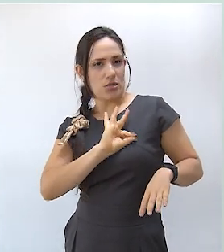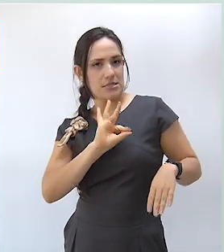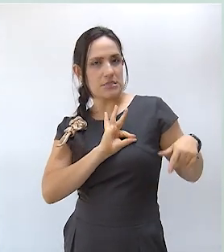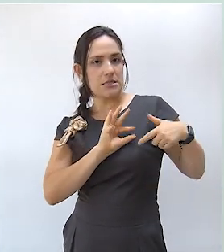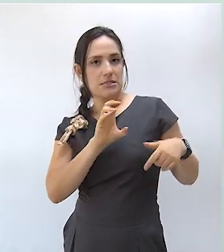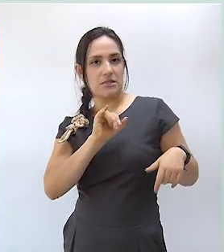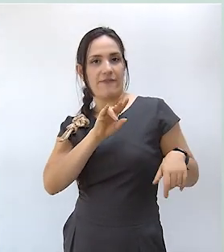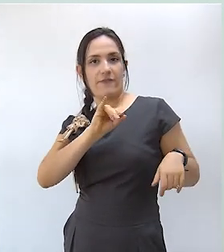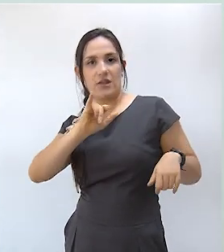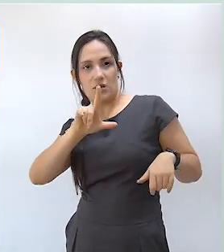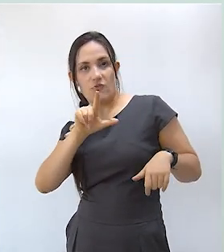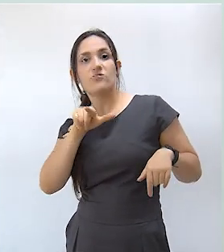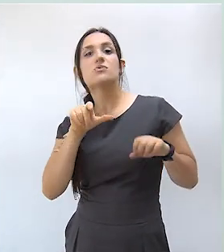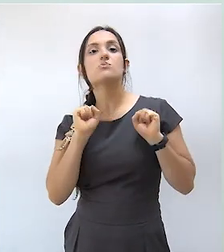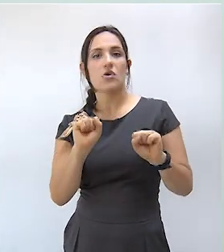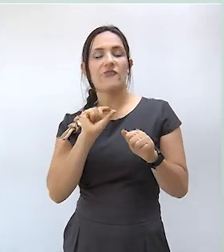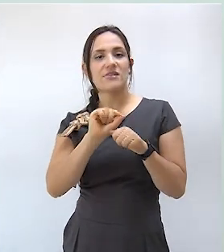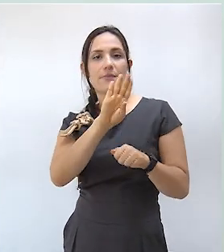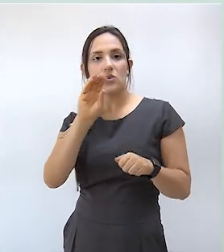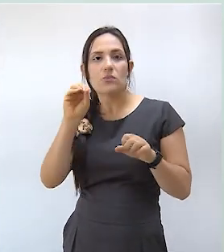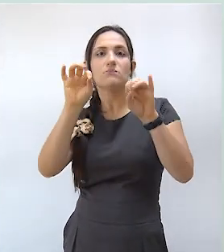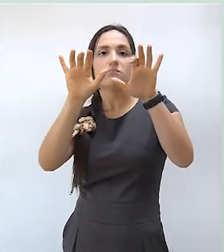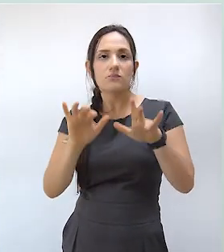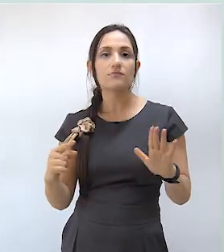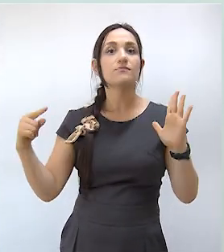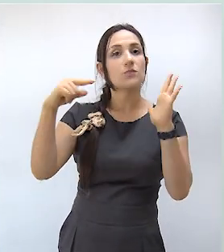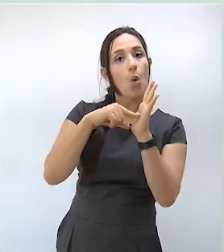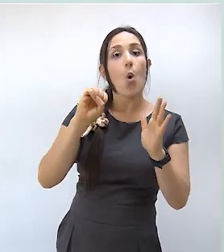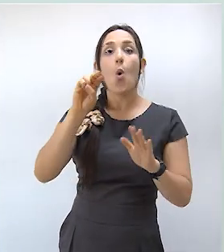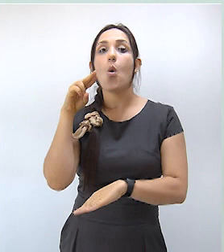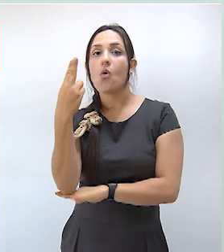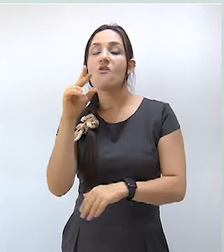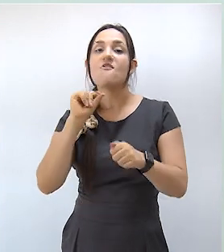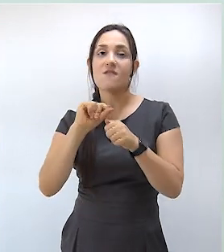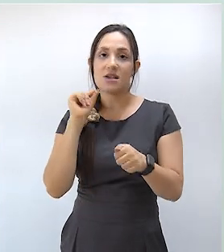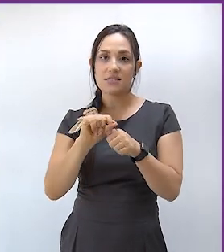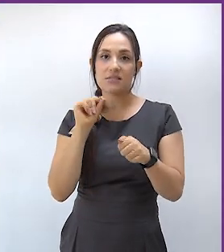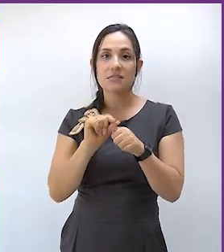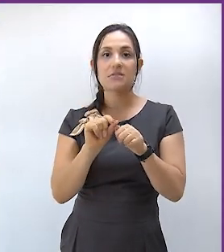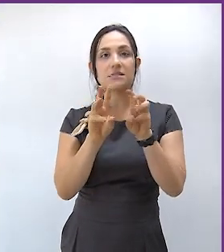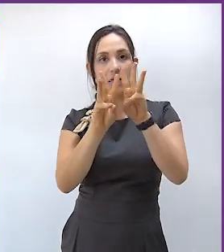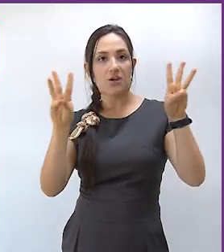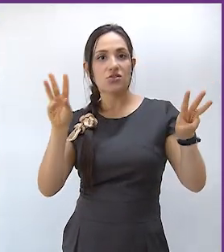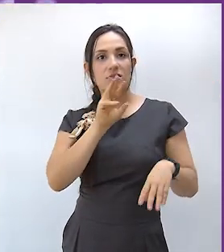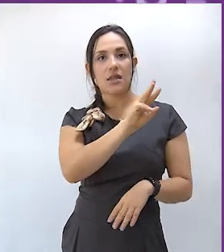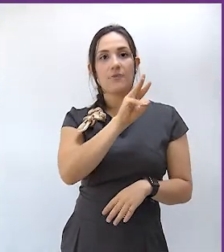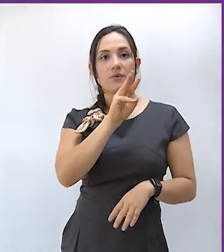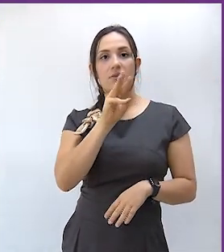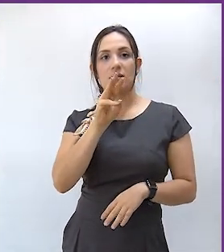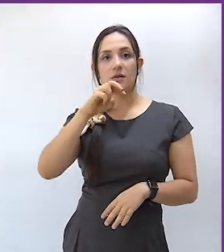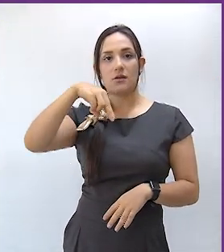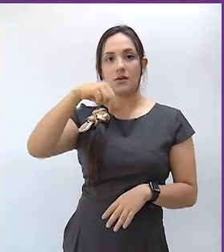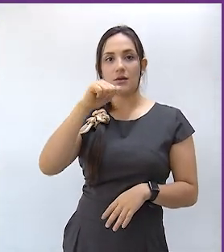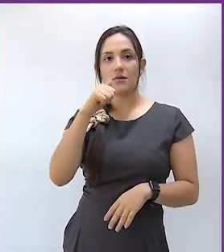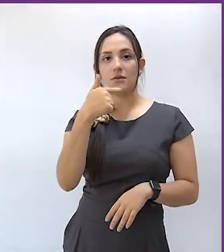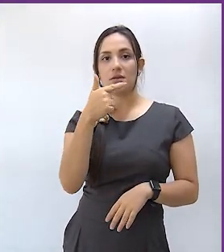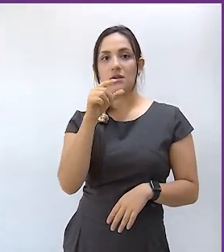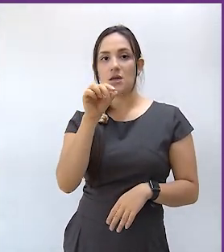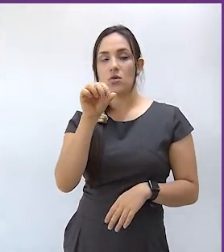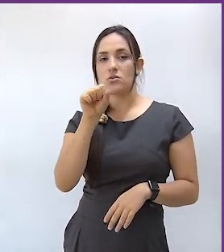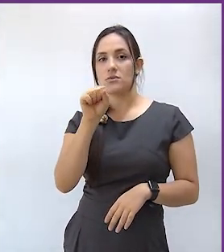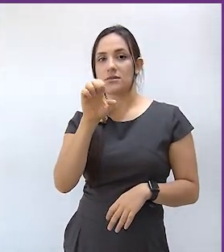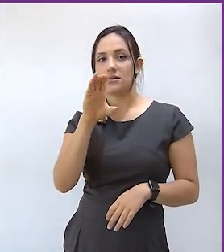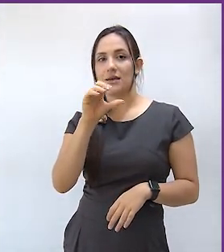Delegacia Virtual registrar uma denúncia de violência contra a mulher ou também pelo site